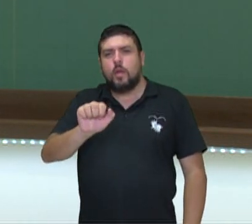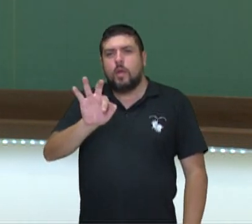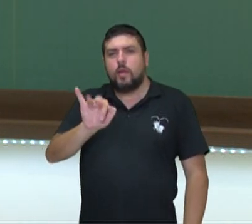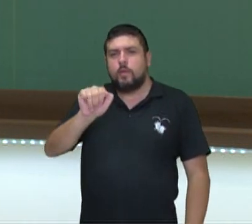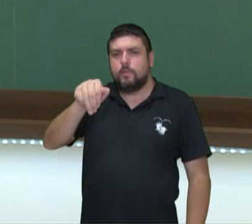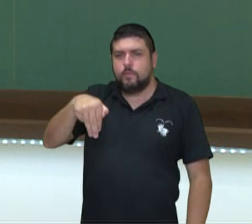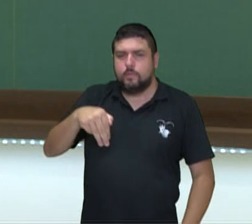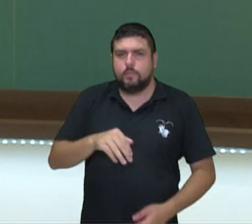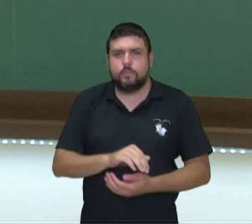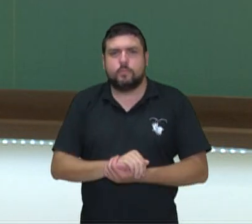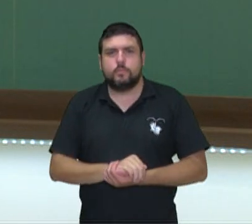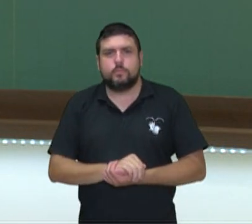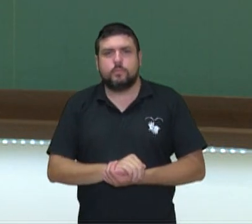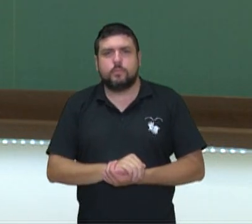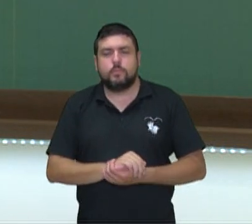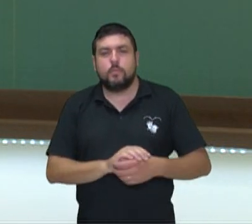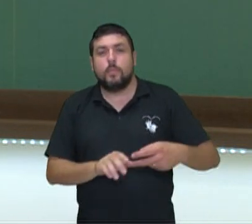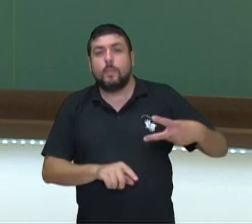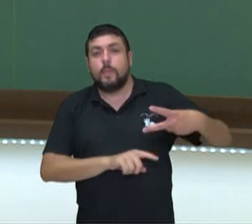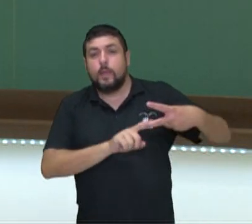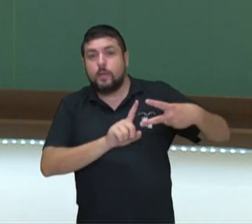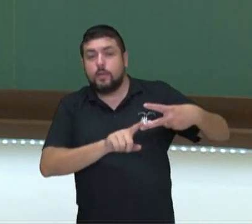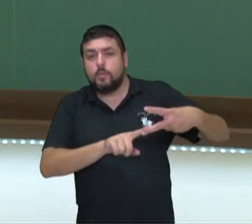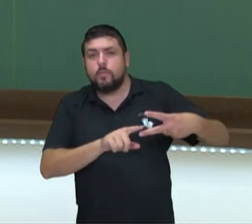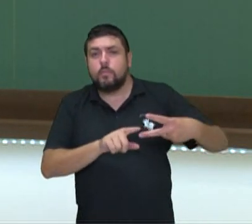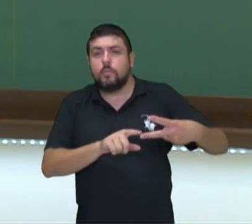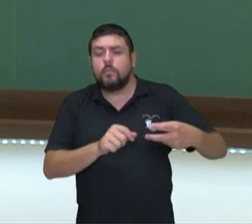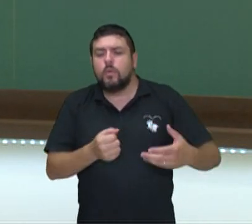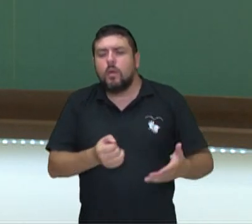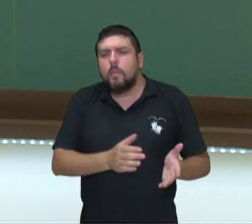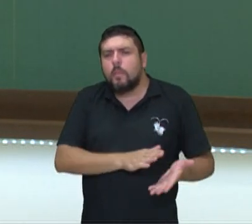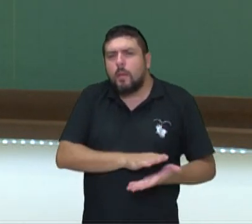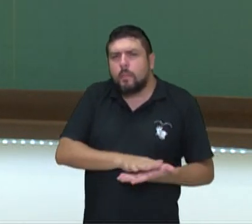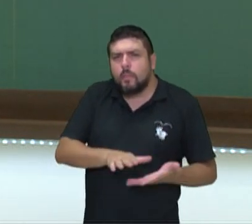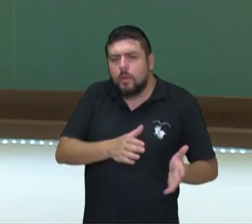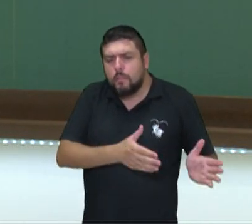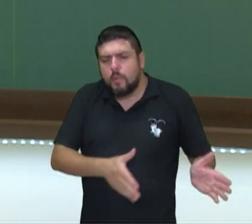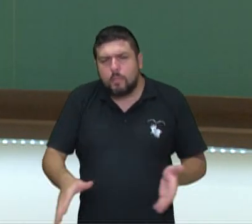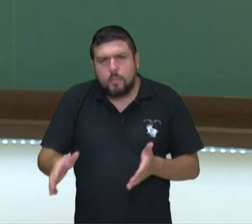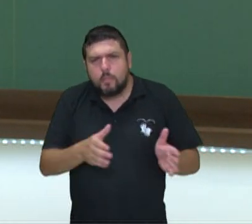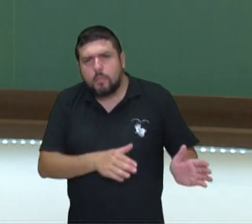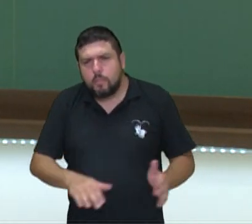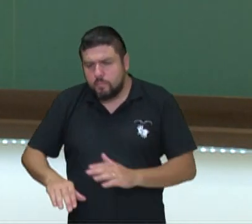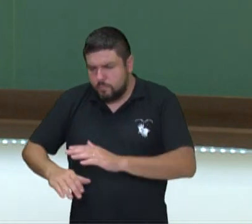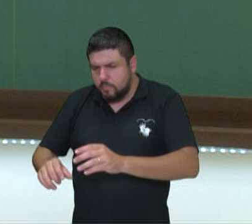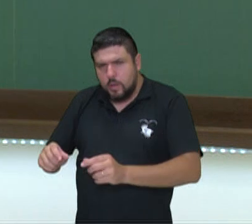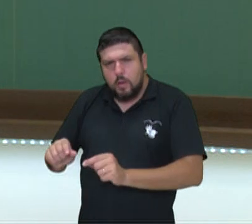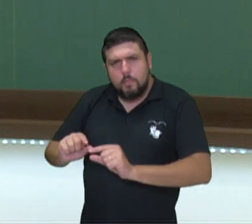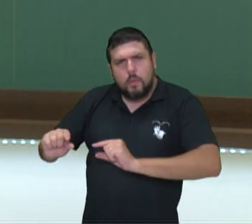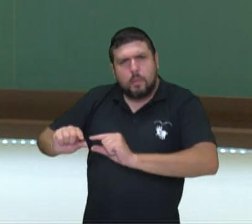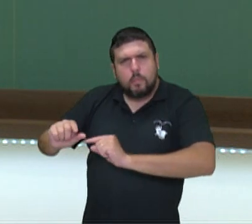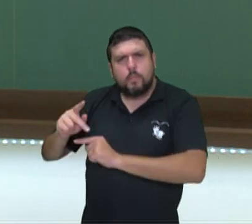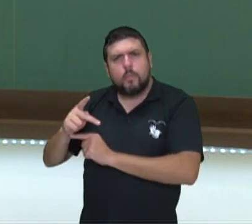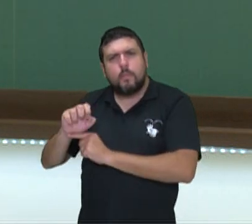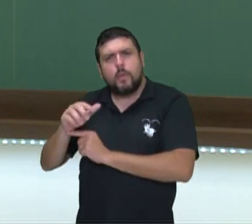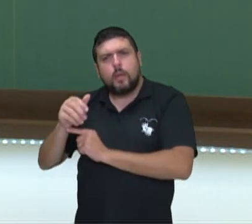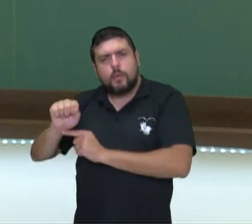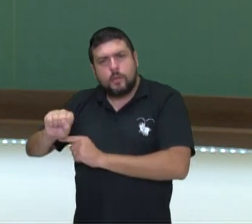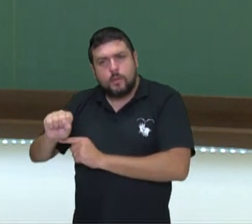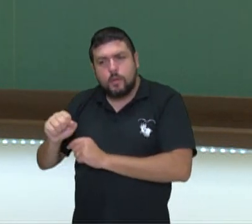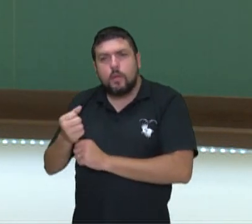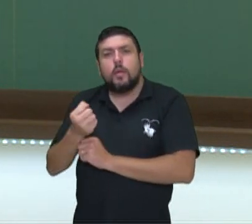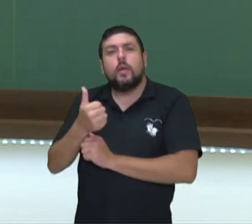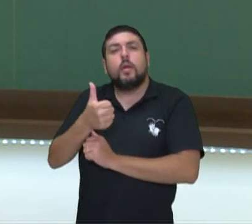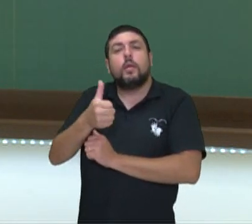Calcular o custo de 100 peças, aquilo que eu falei para você. Troca o X por 100, primeiro multiplica, soma no final.